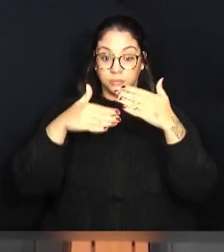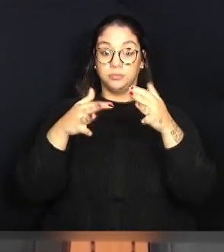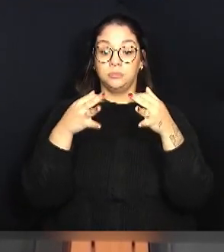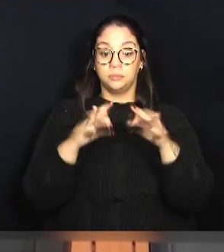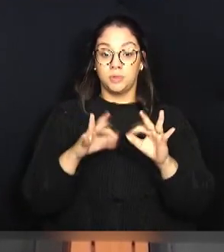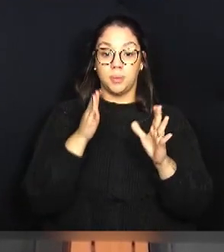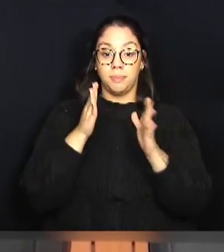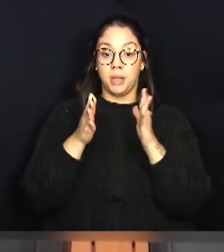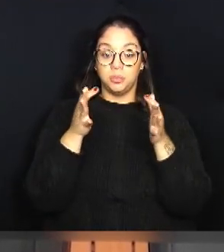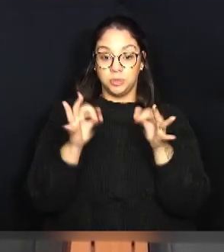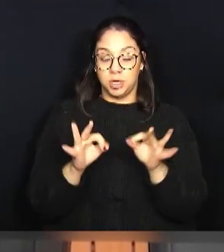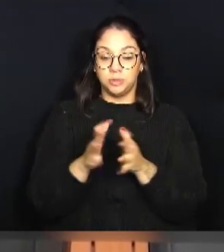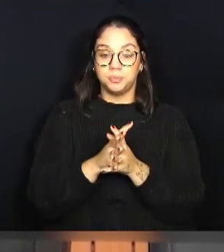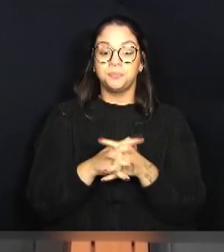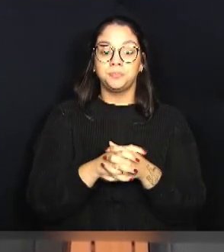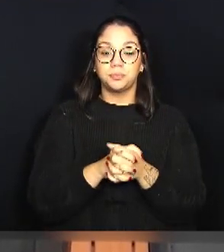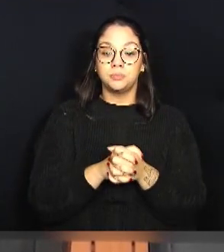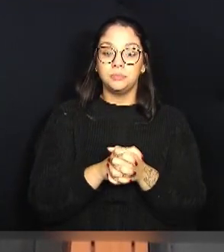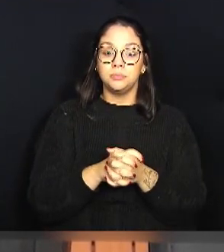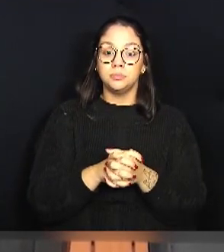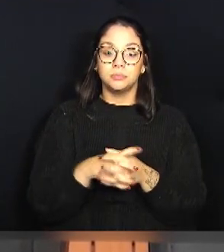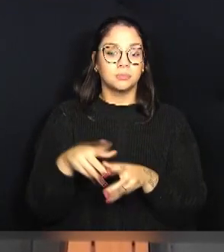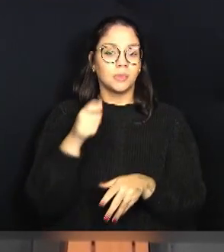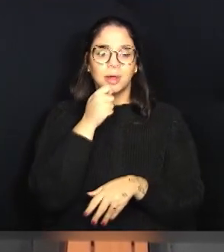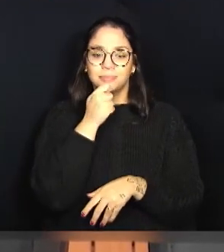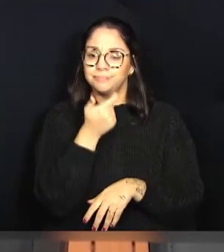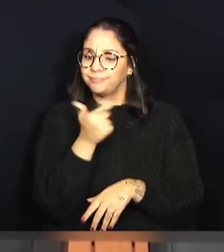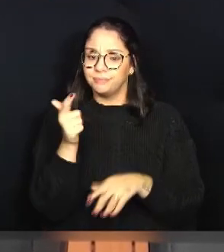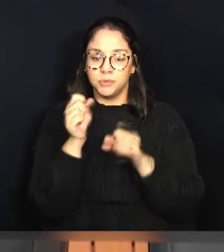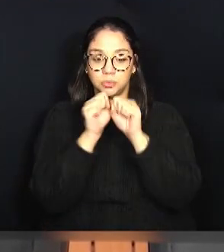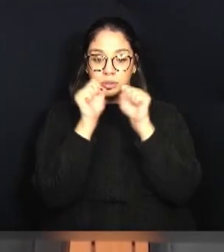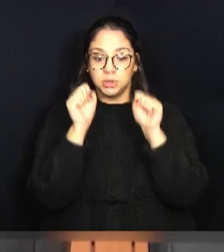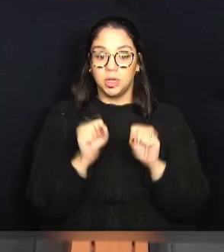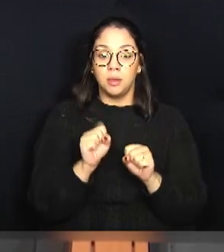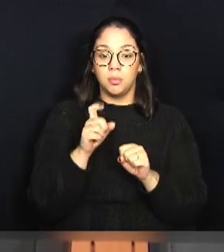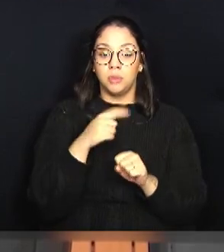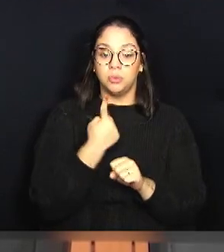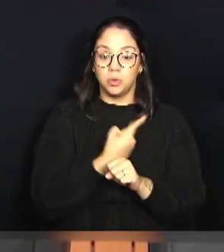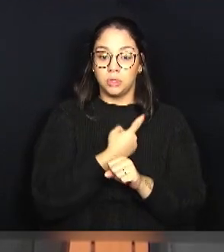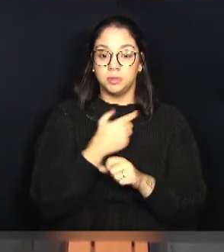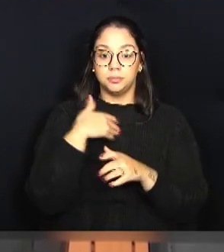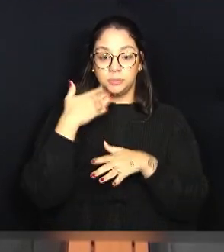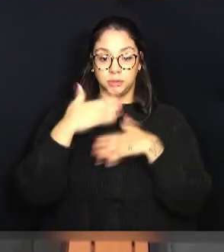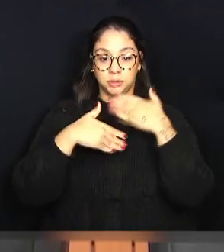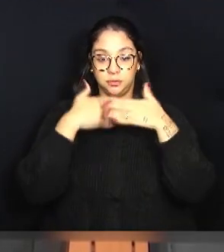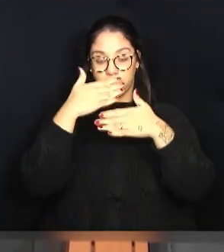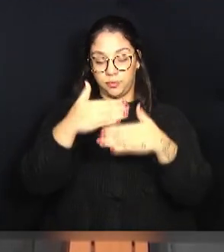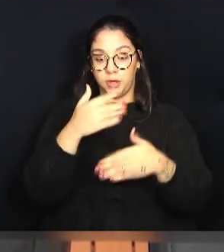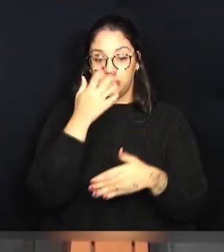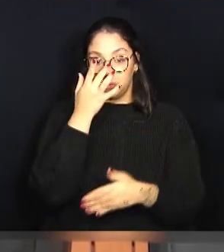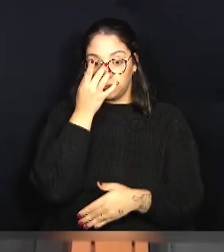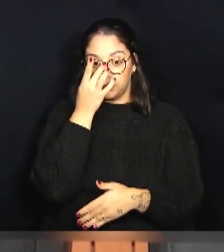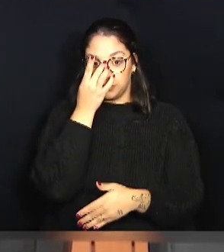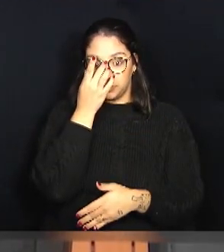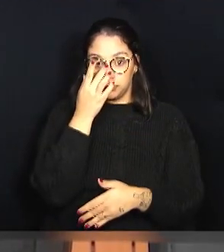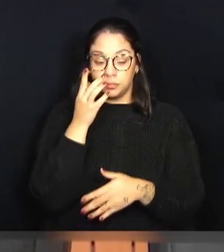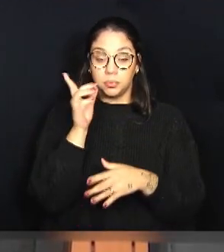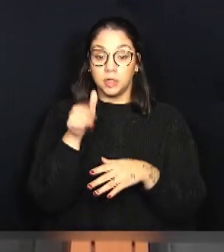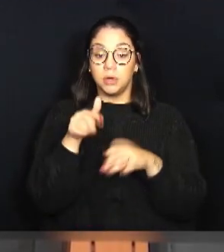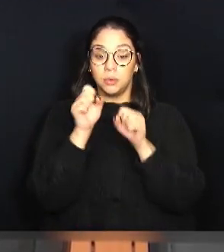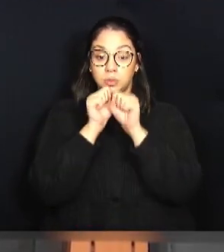prazo. Nós ainda não temos um sistema que estamos aprendendo, estamos desenvolvendo toda a